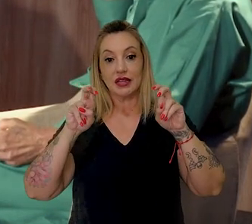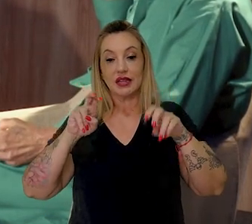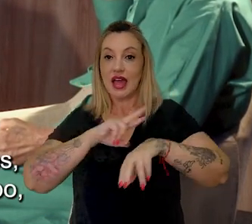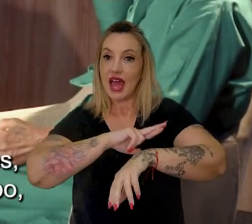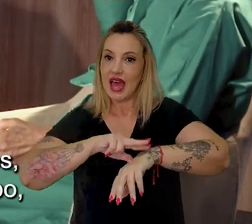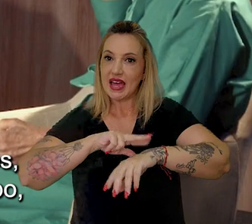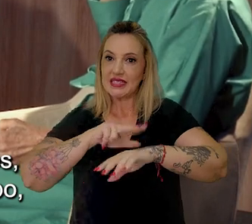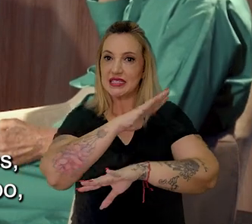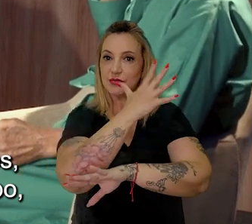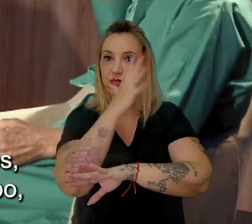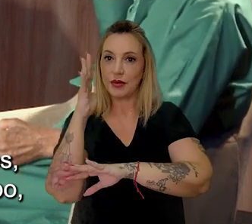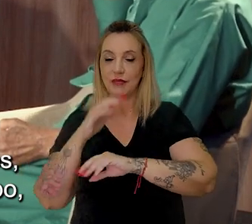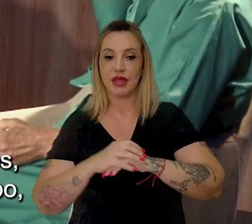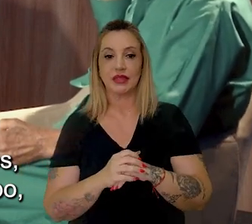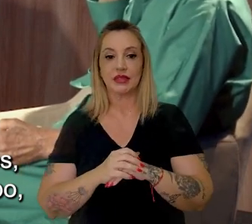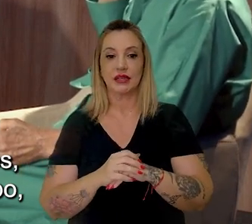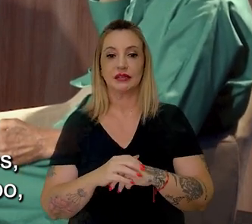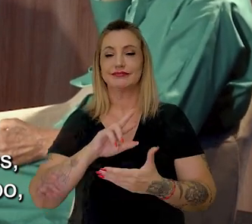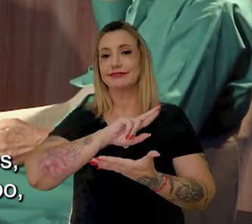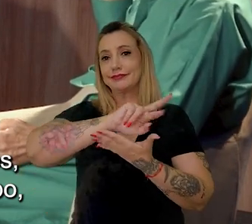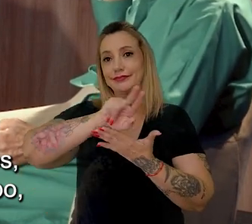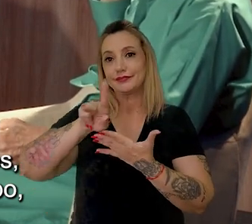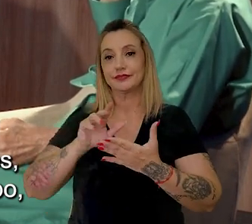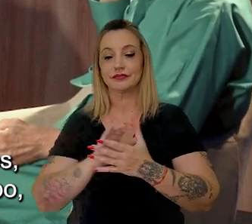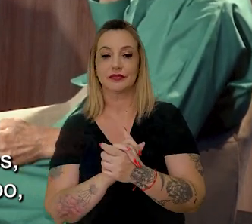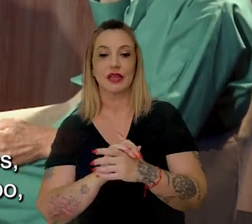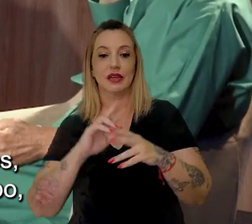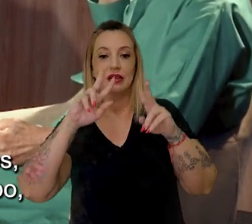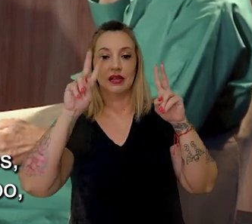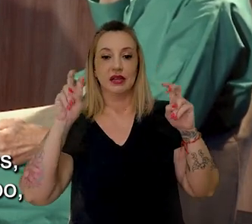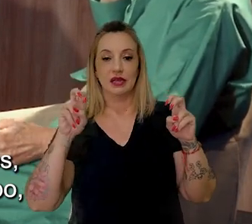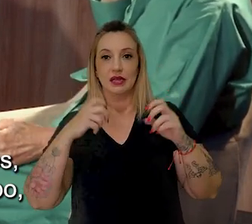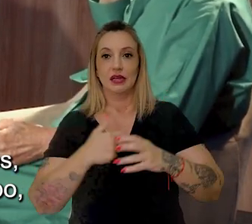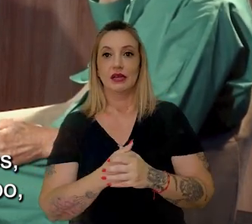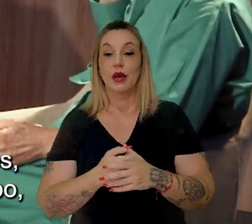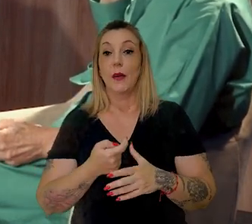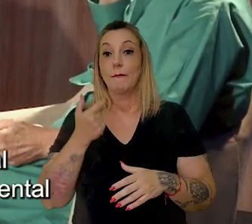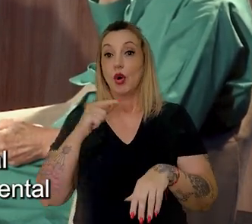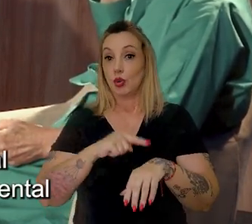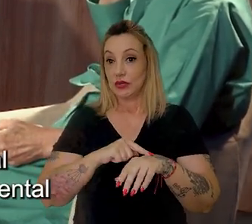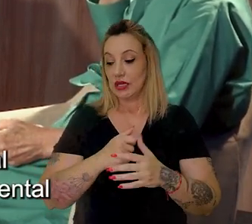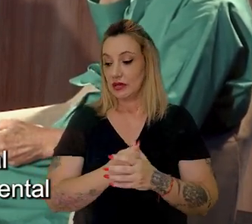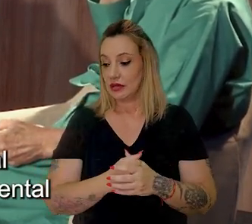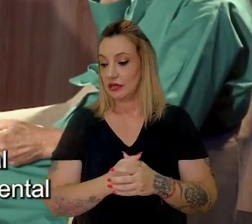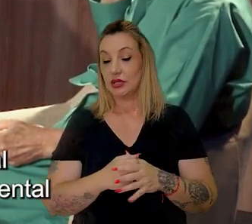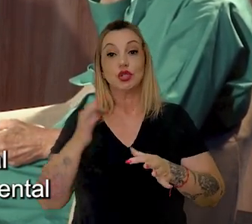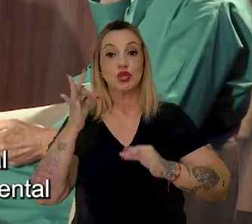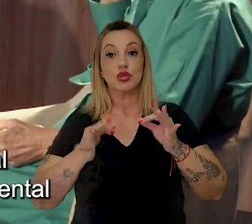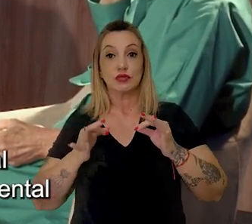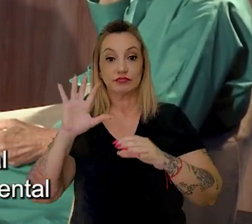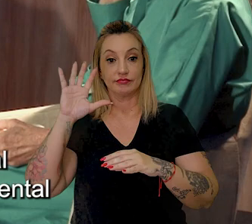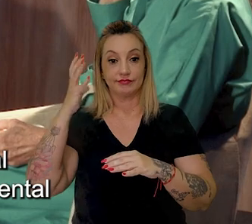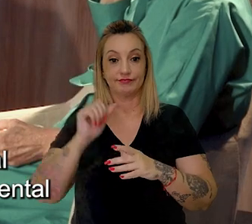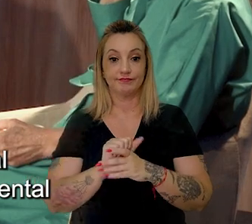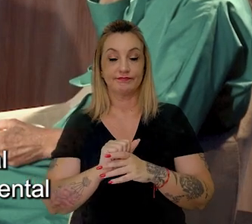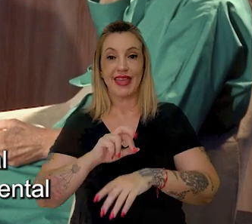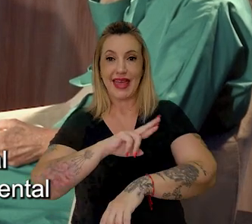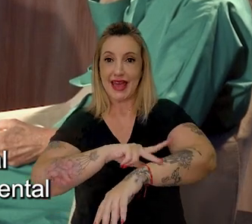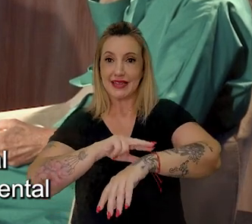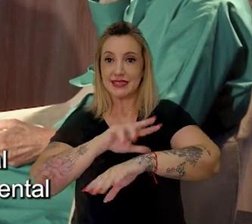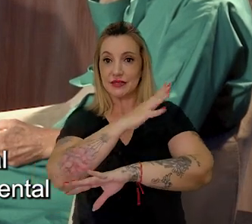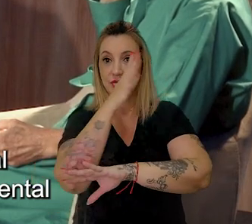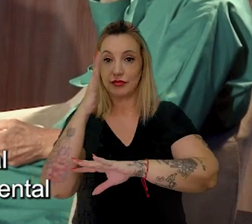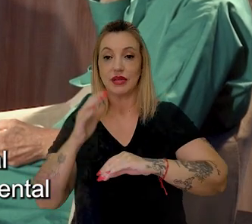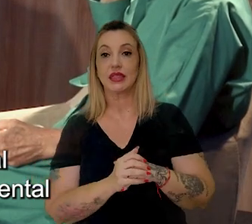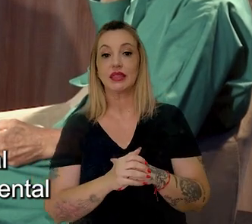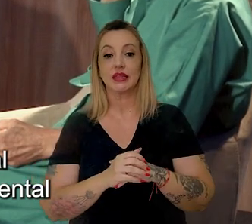ambiental a gente viu que teve várias questões termos que entraram há pouco tempo Justiça climática racismo ambiental e a a